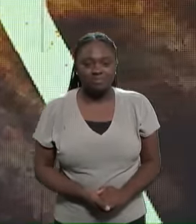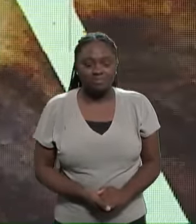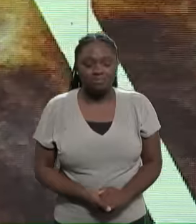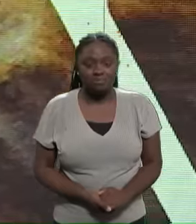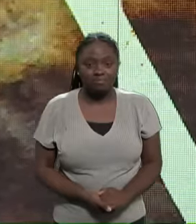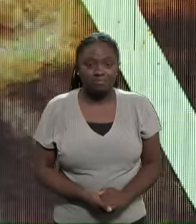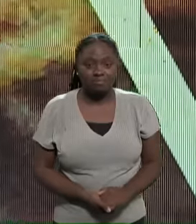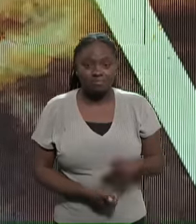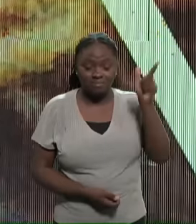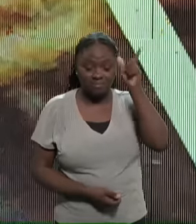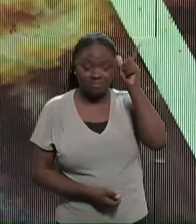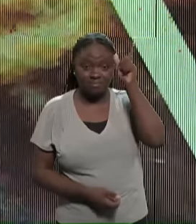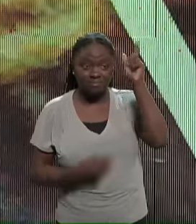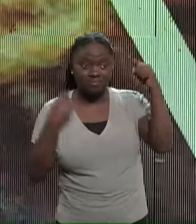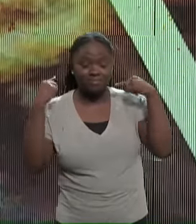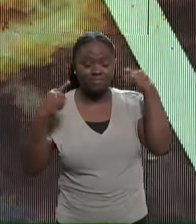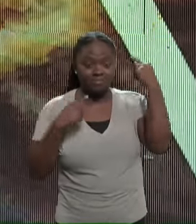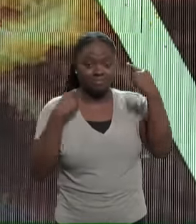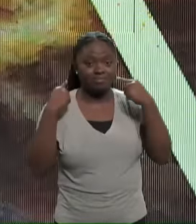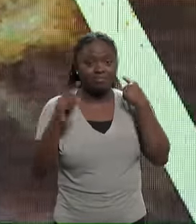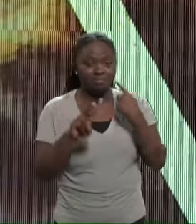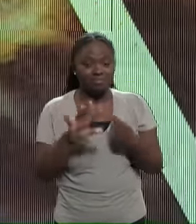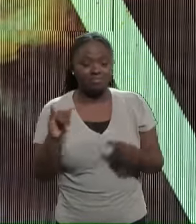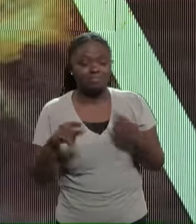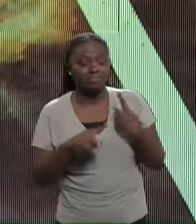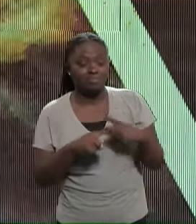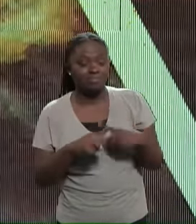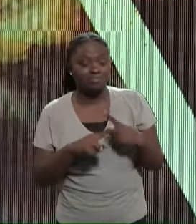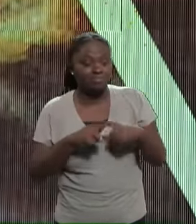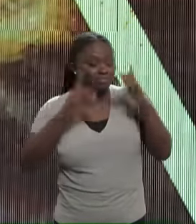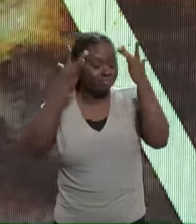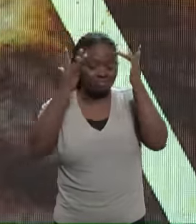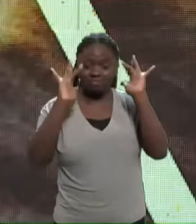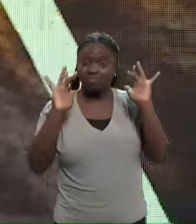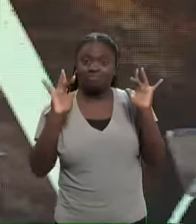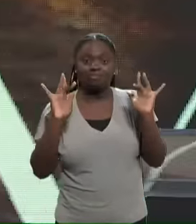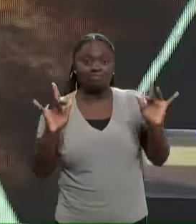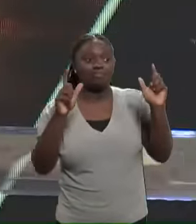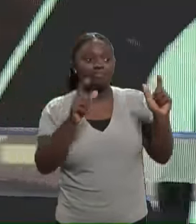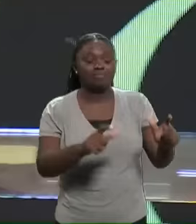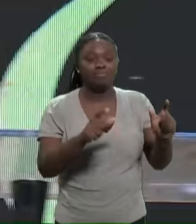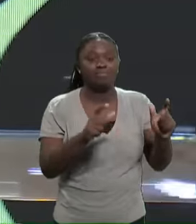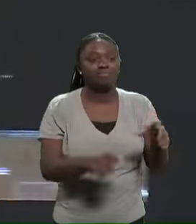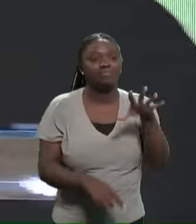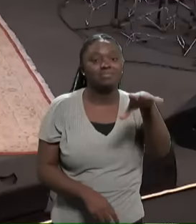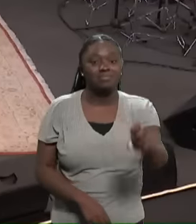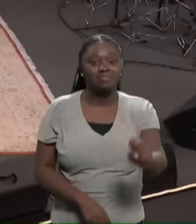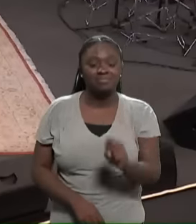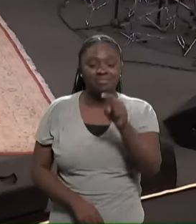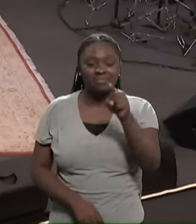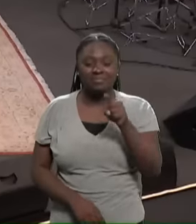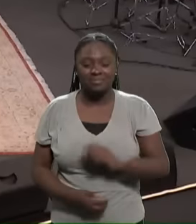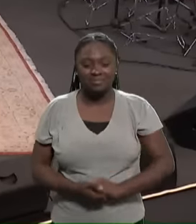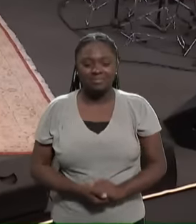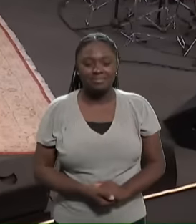Satanás vai ficar louco, porque ele não vai saber onde esperar você.